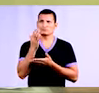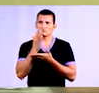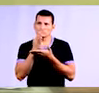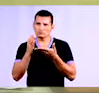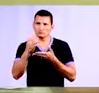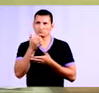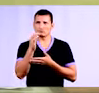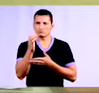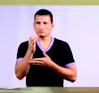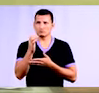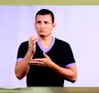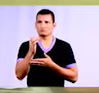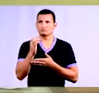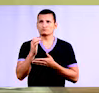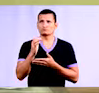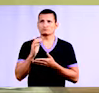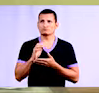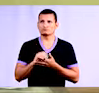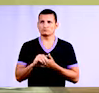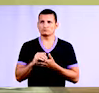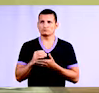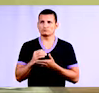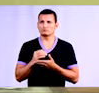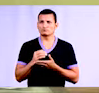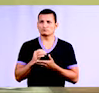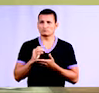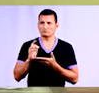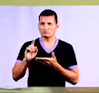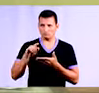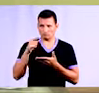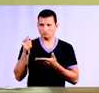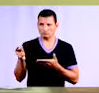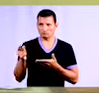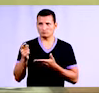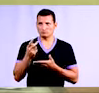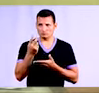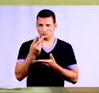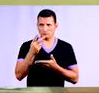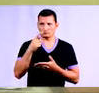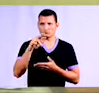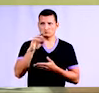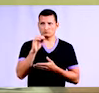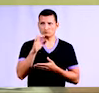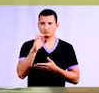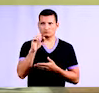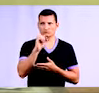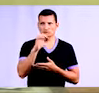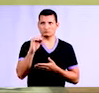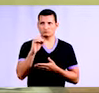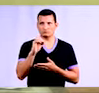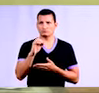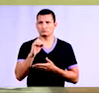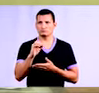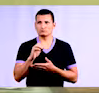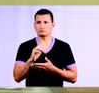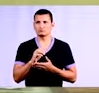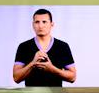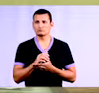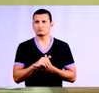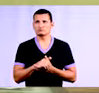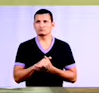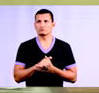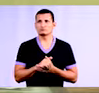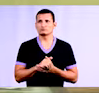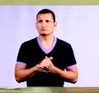para frente, o processo, os dois processos estão na memória e não tem não